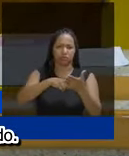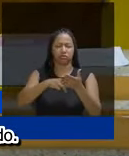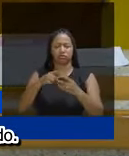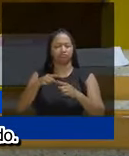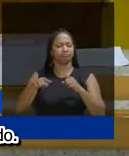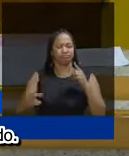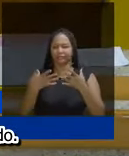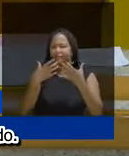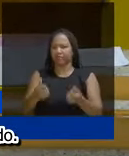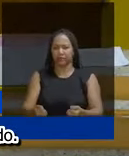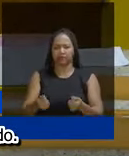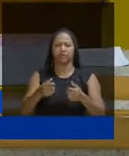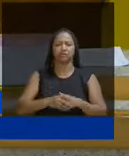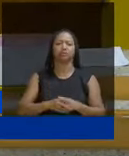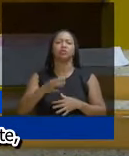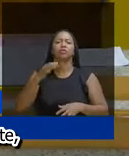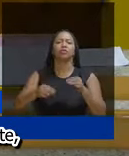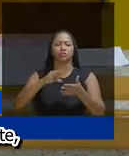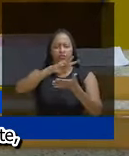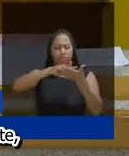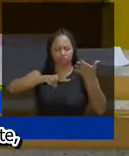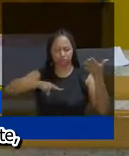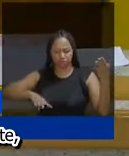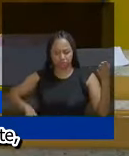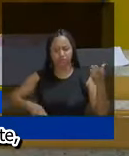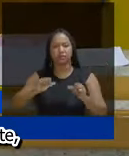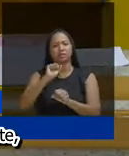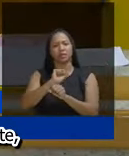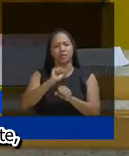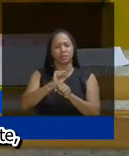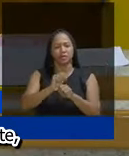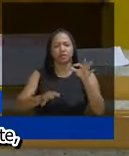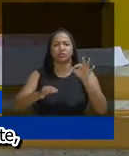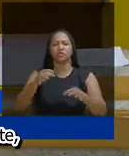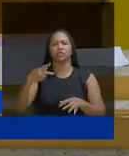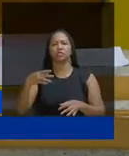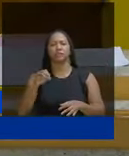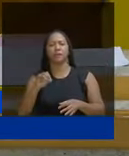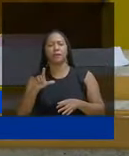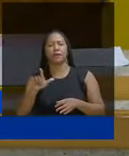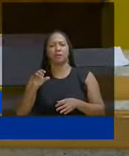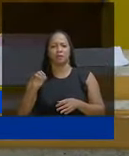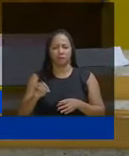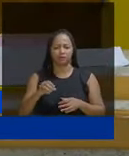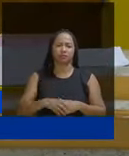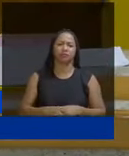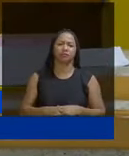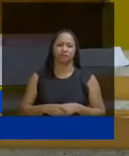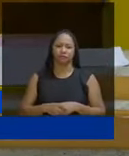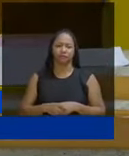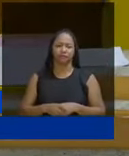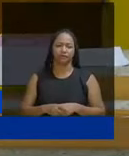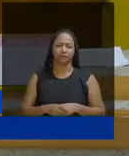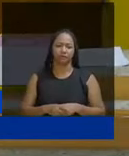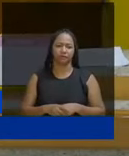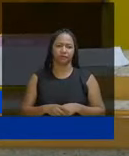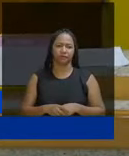pediu vista ao juiz Carlos Fernando. Aguardam os juízes Paula Santos, Rivaldo Valente, Carlos Torque e Anselmo Gonçalves.